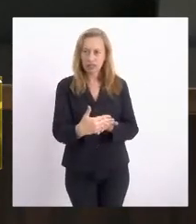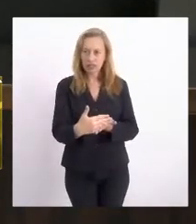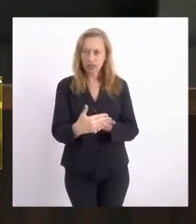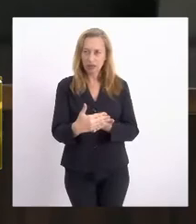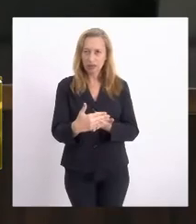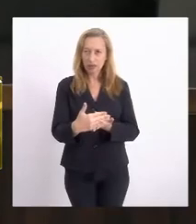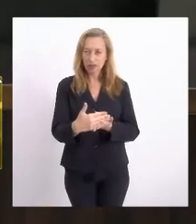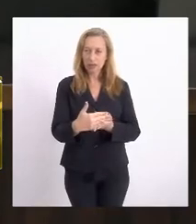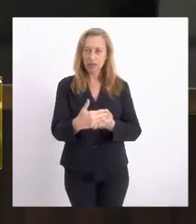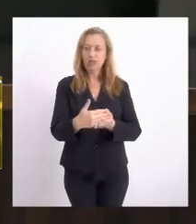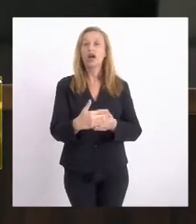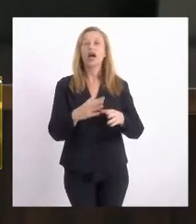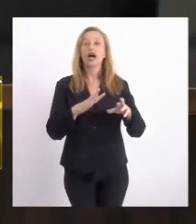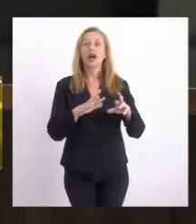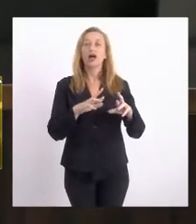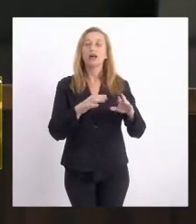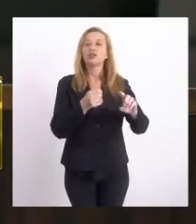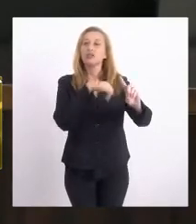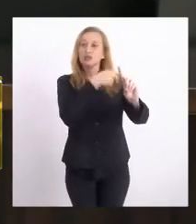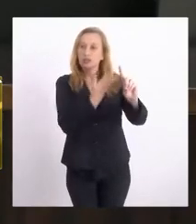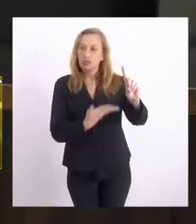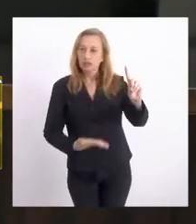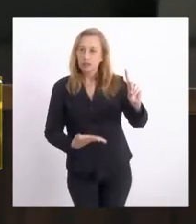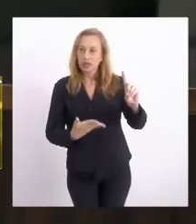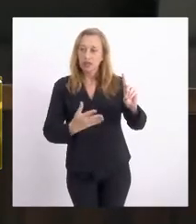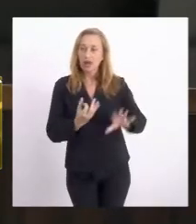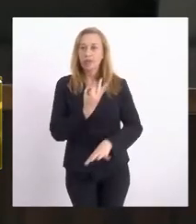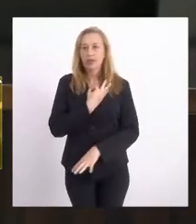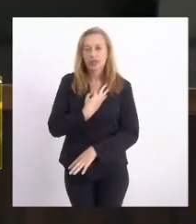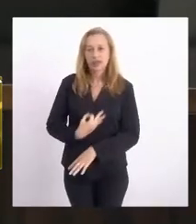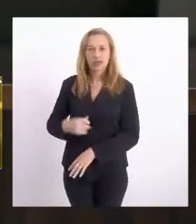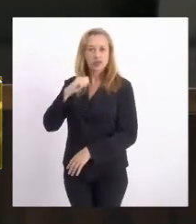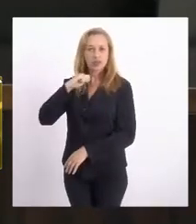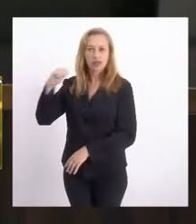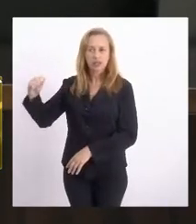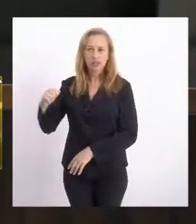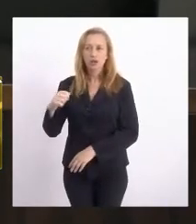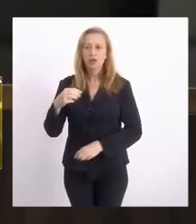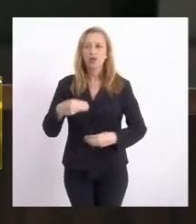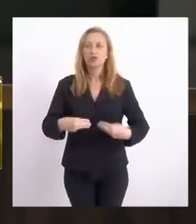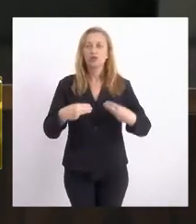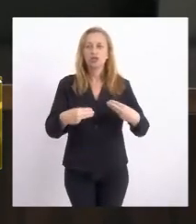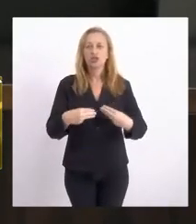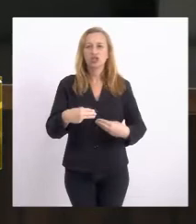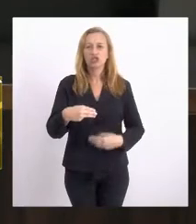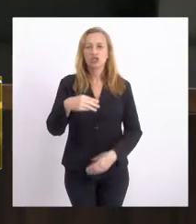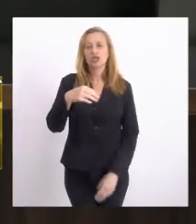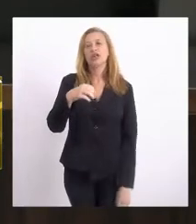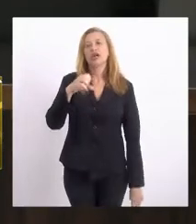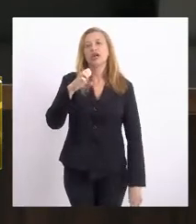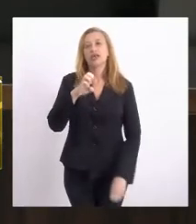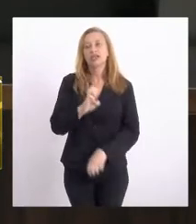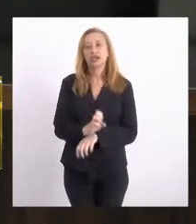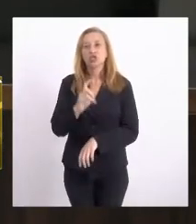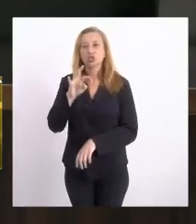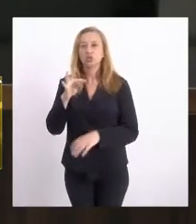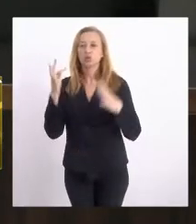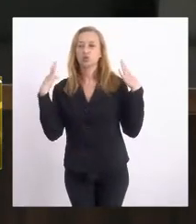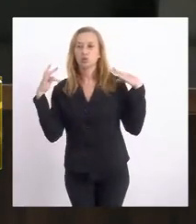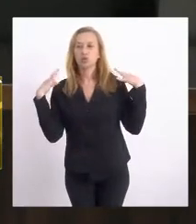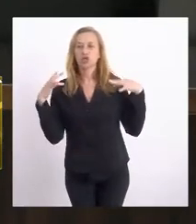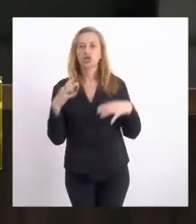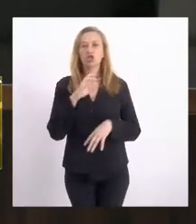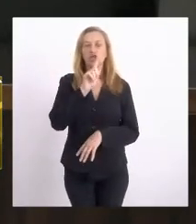sessão solene para entrega das medalhas Tiradentes ao Ministro de estado do Turismo o senhor Gilson Machado